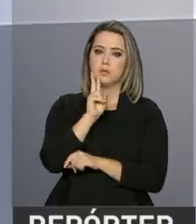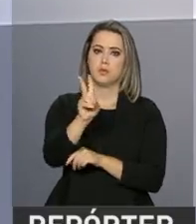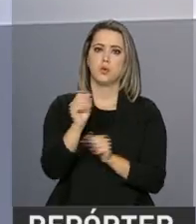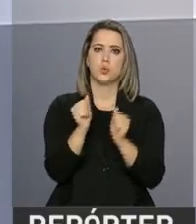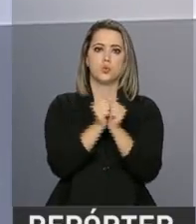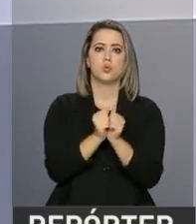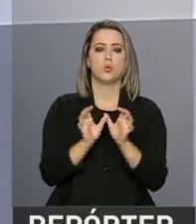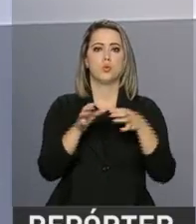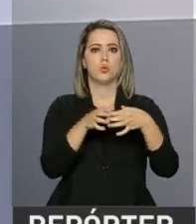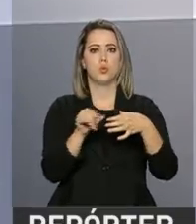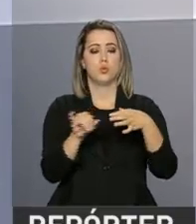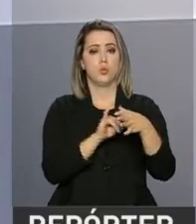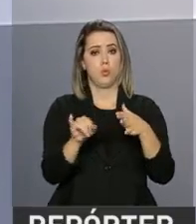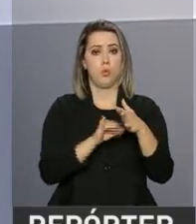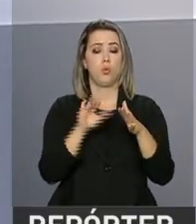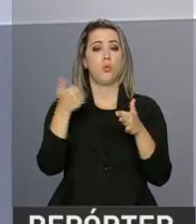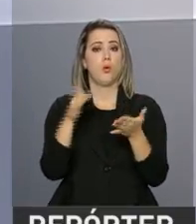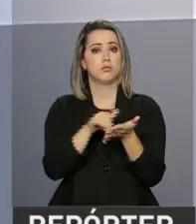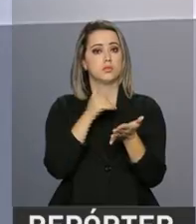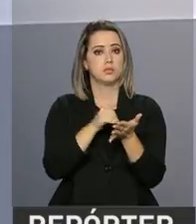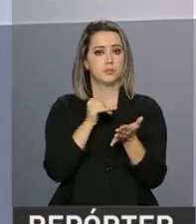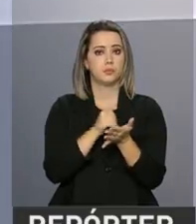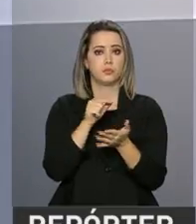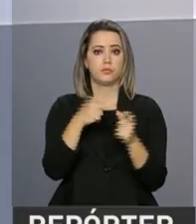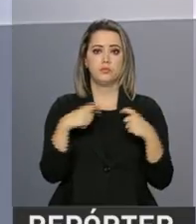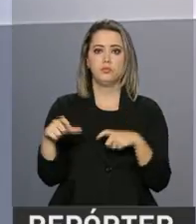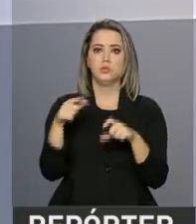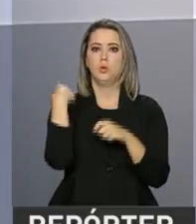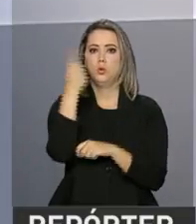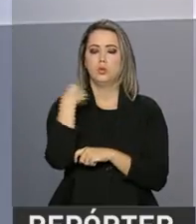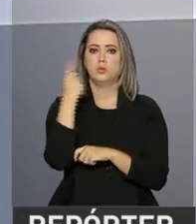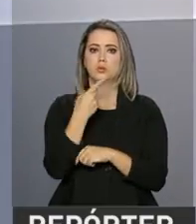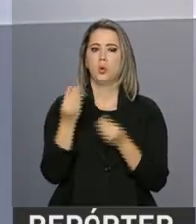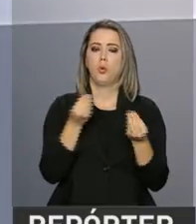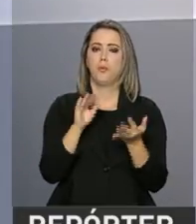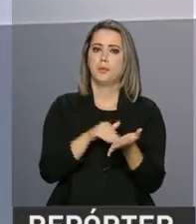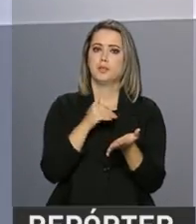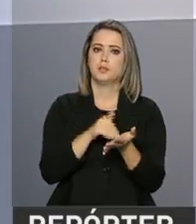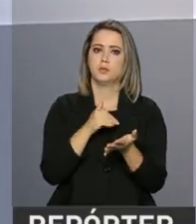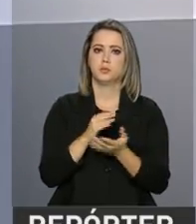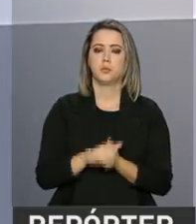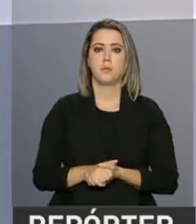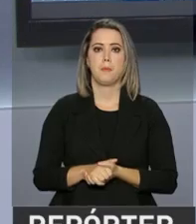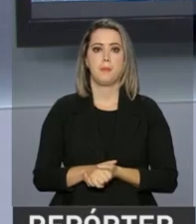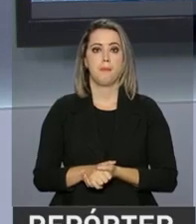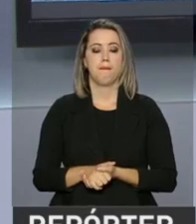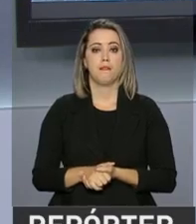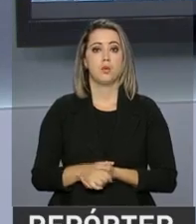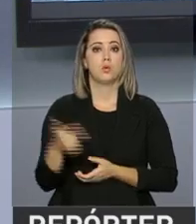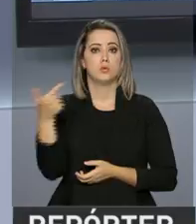candidato verificar, junto à instituição para a qual foi selecionado, o local, o horário e os procedimentos de matrícula.